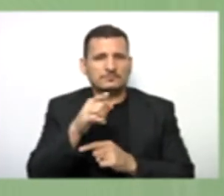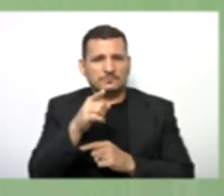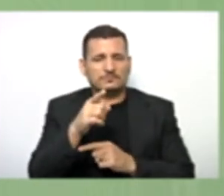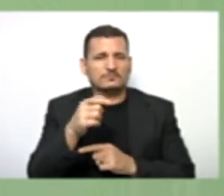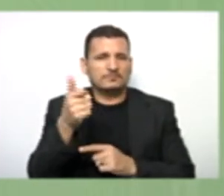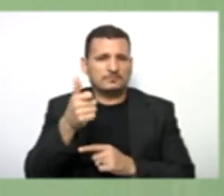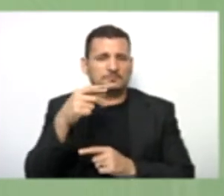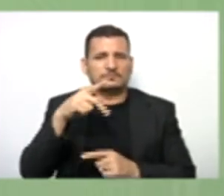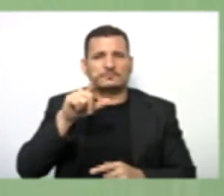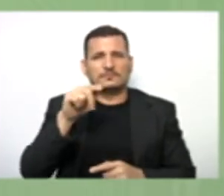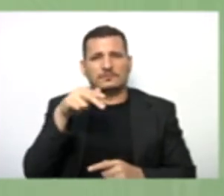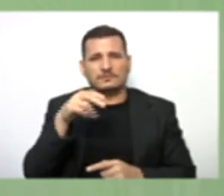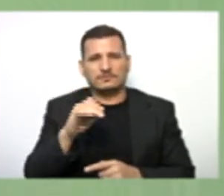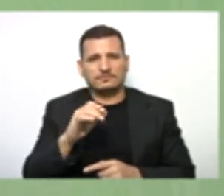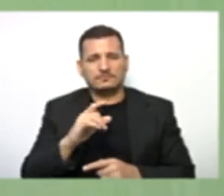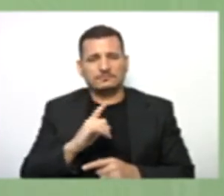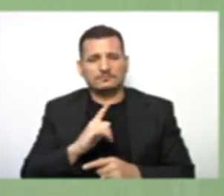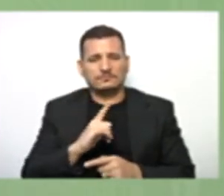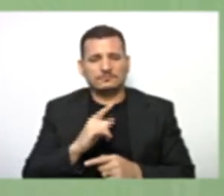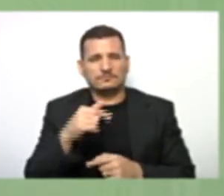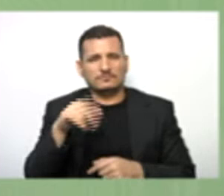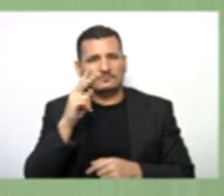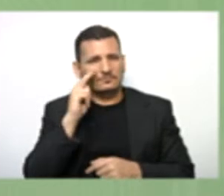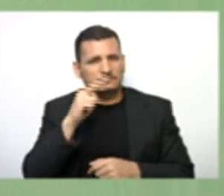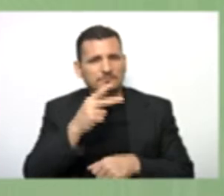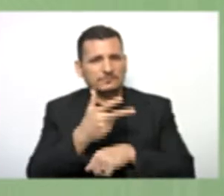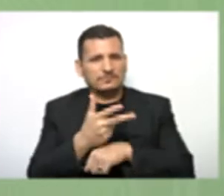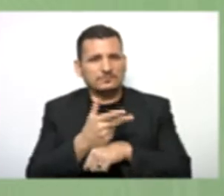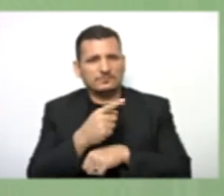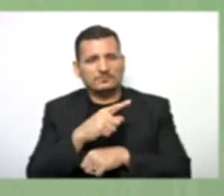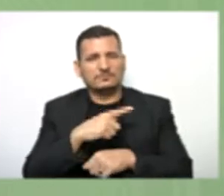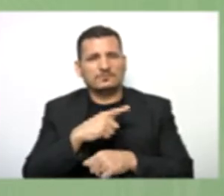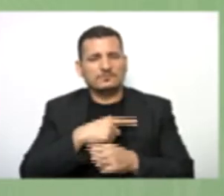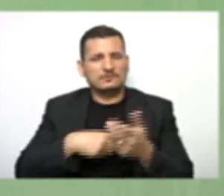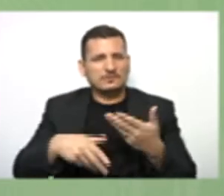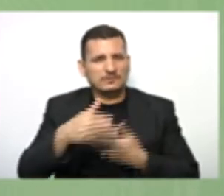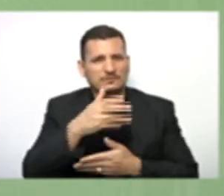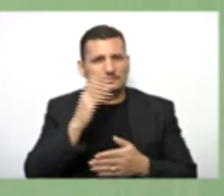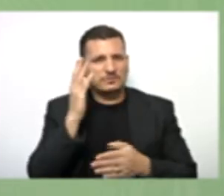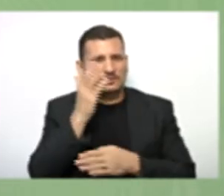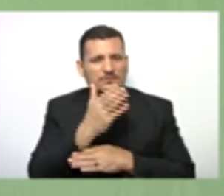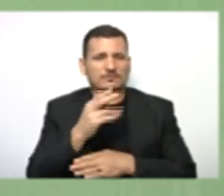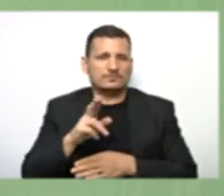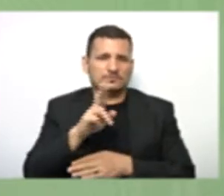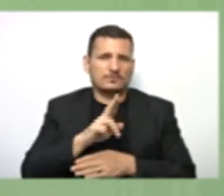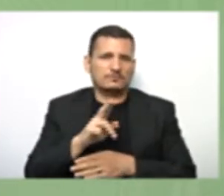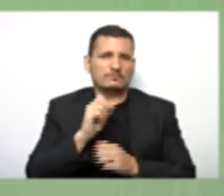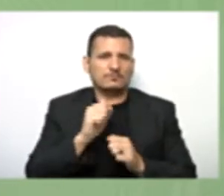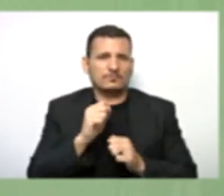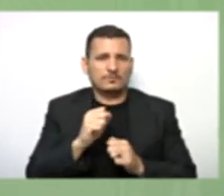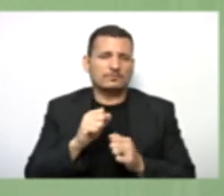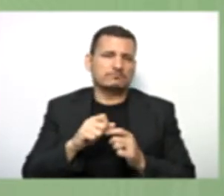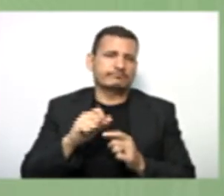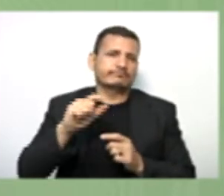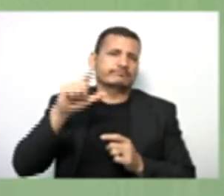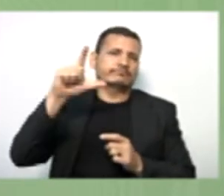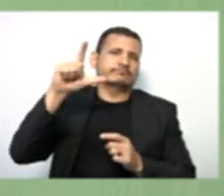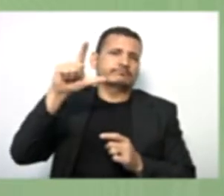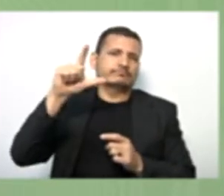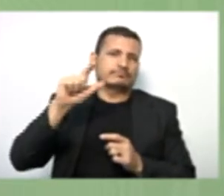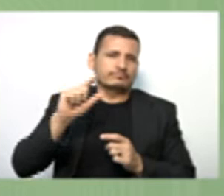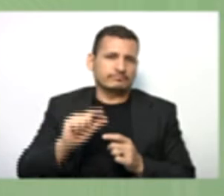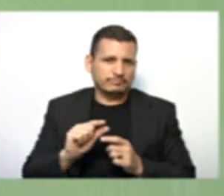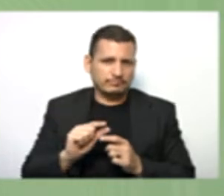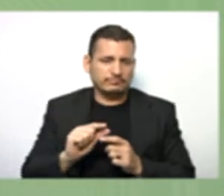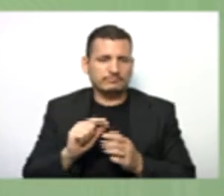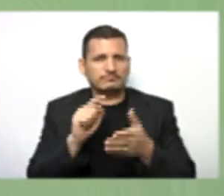primeiro plano. Repara então que o vídeo tem interação direta com o usuário. Ele pode aumentar volume, diminuir, dar